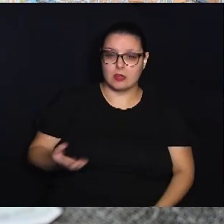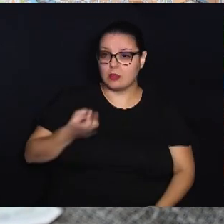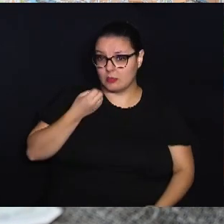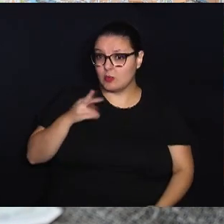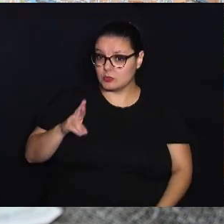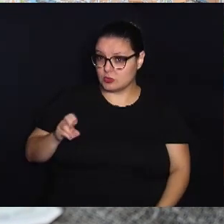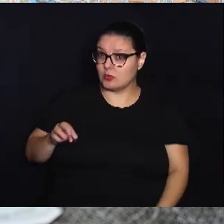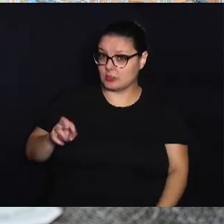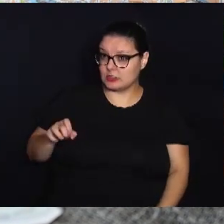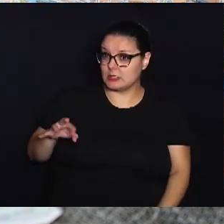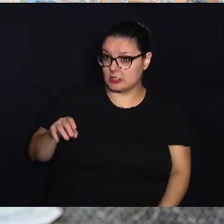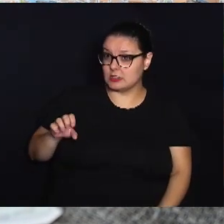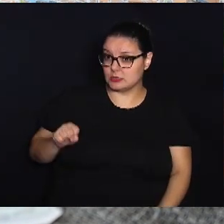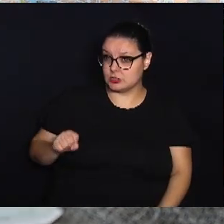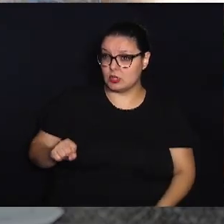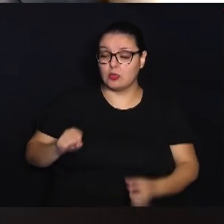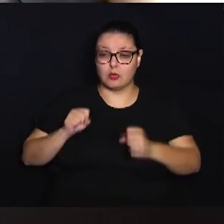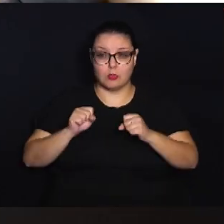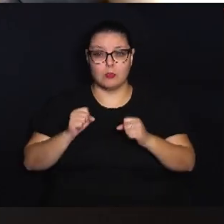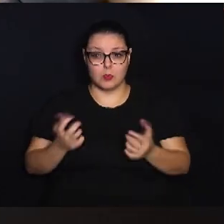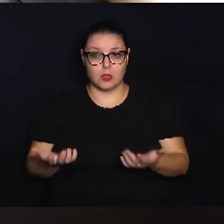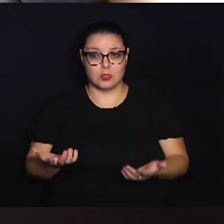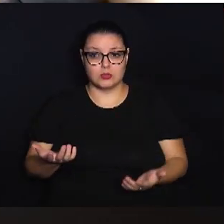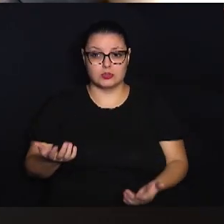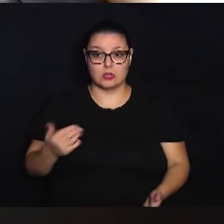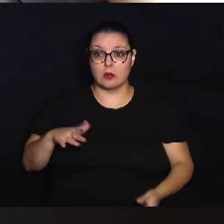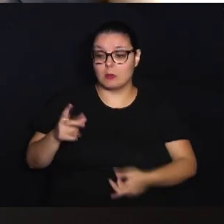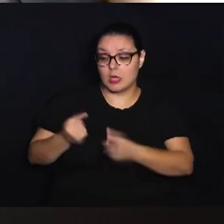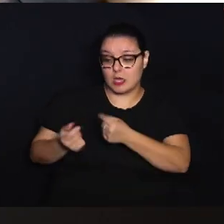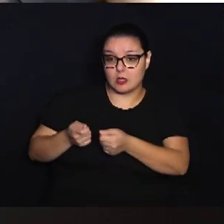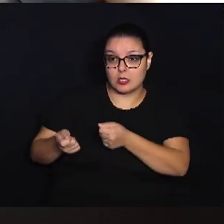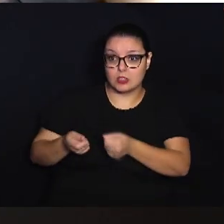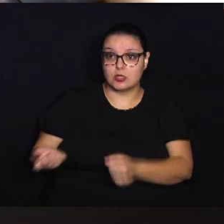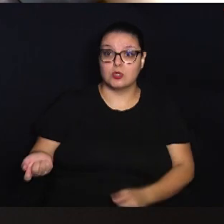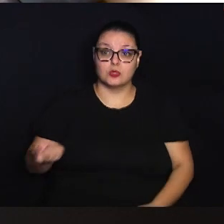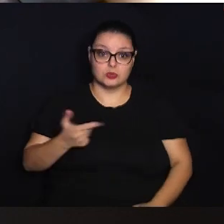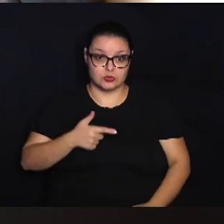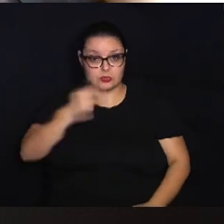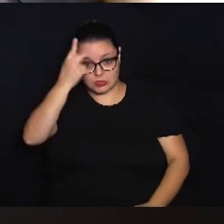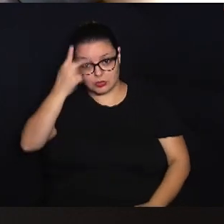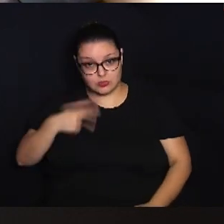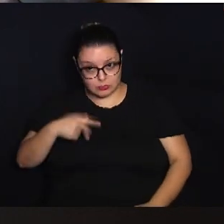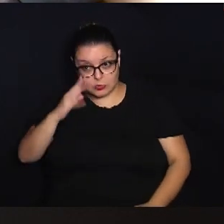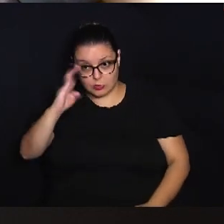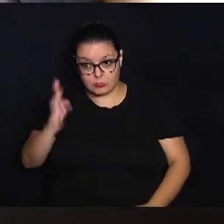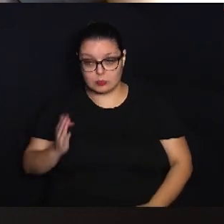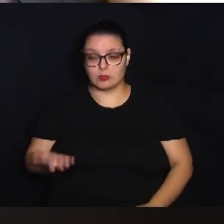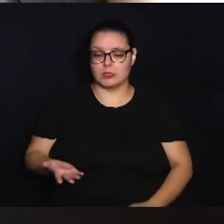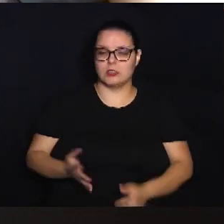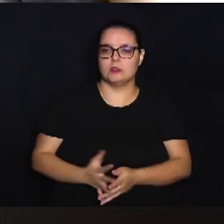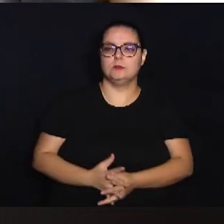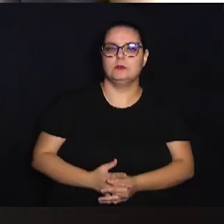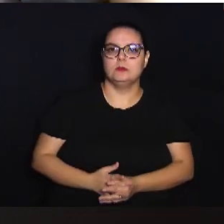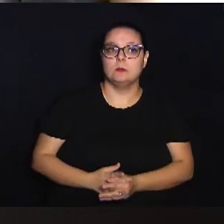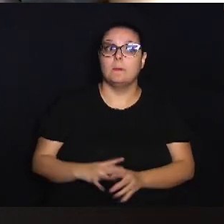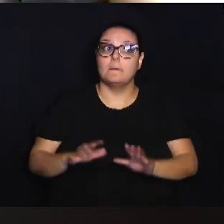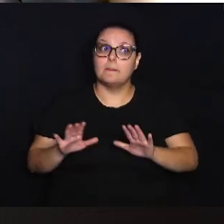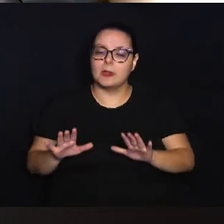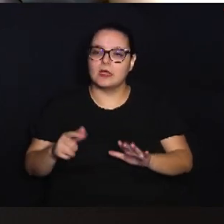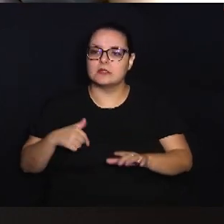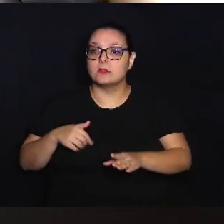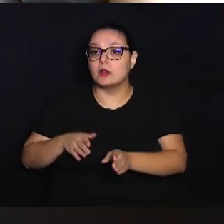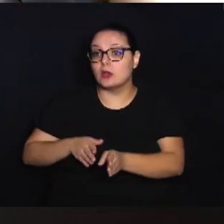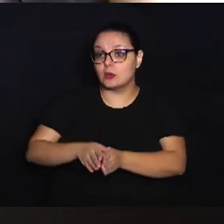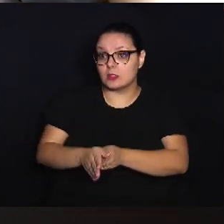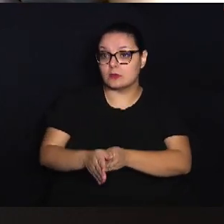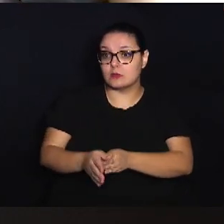bons roteiros, elas podem inclusive ser mais econômicas do que viagens dentro do próprio Brasil, curiosamente, né? Mas